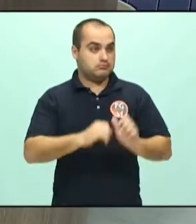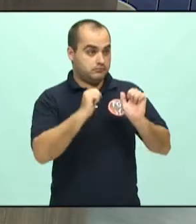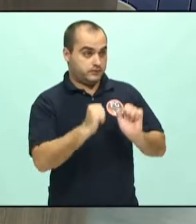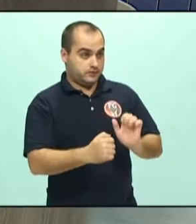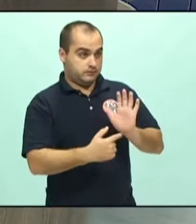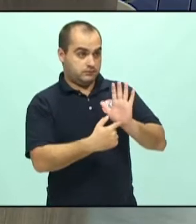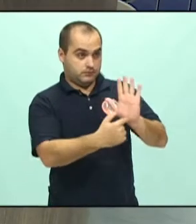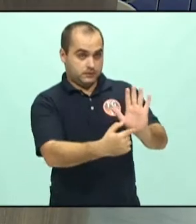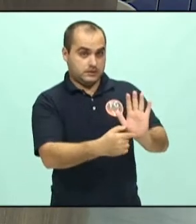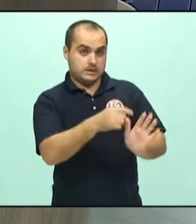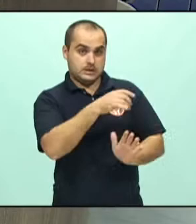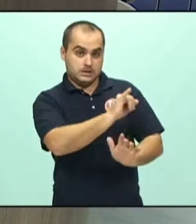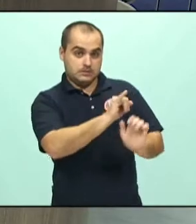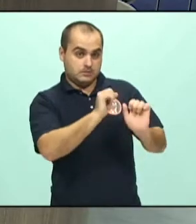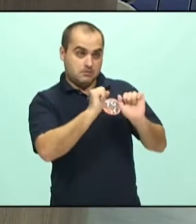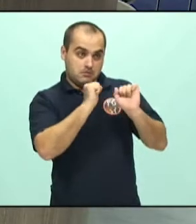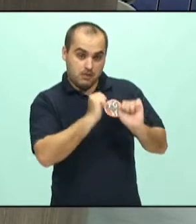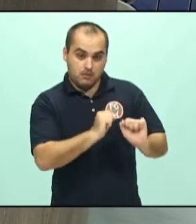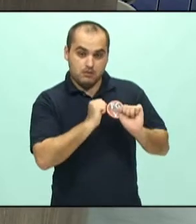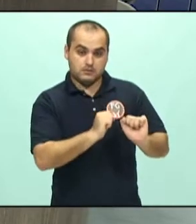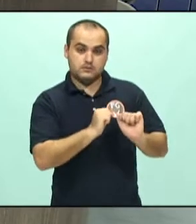pedi, se for possível,